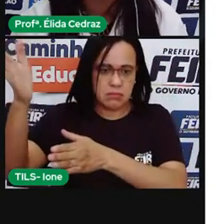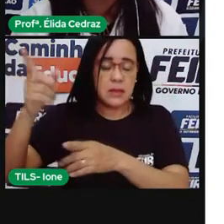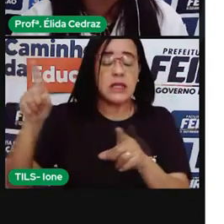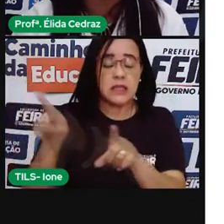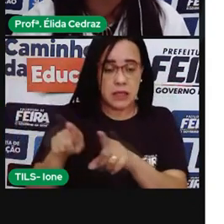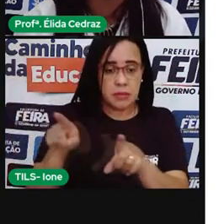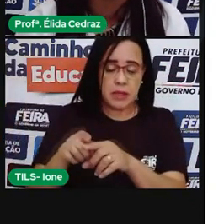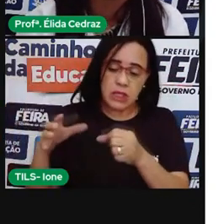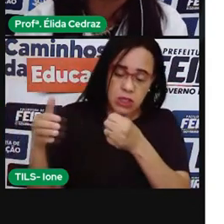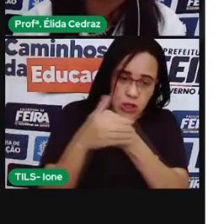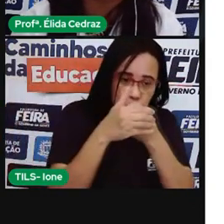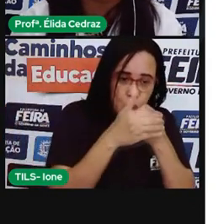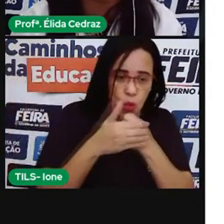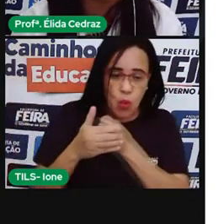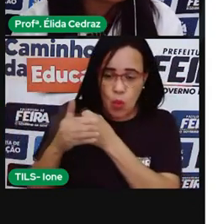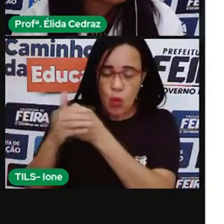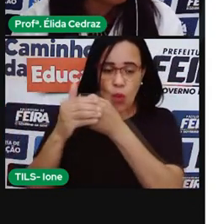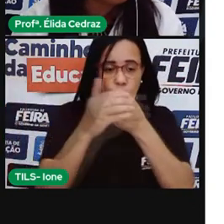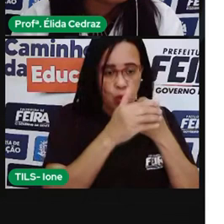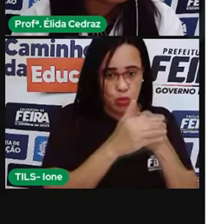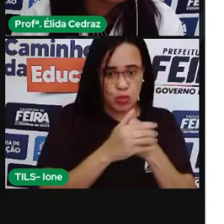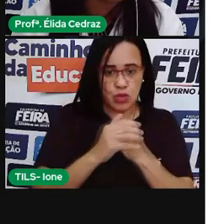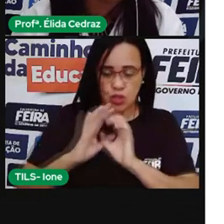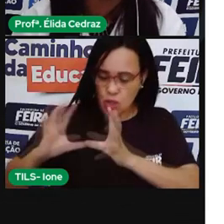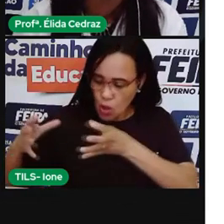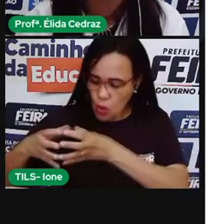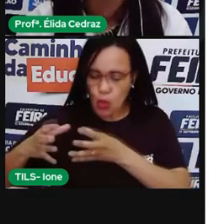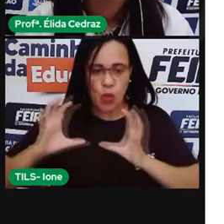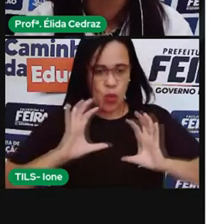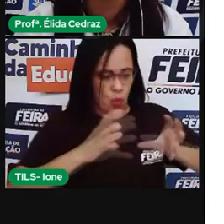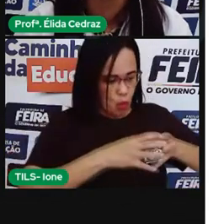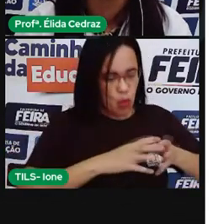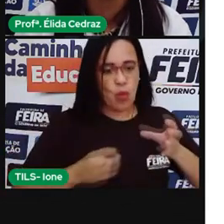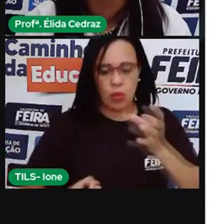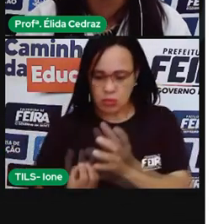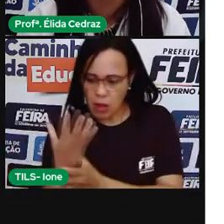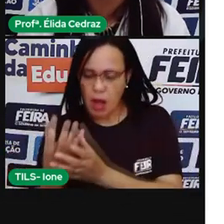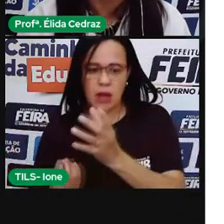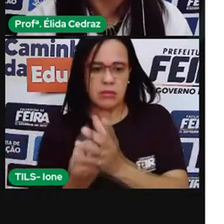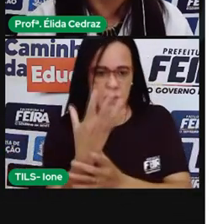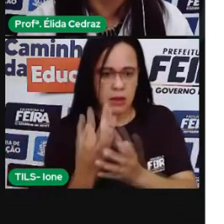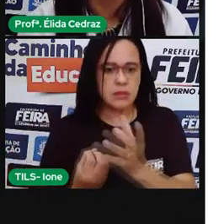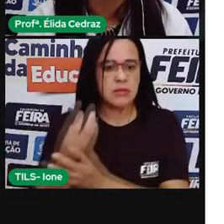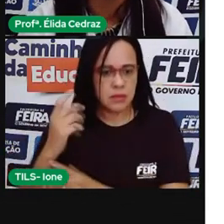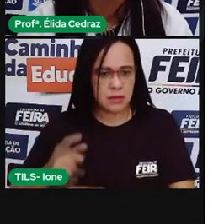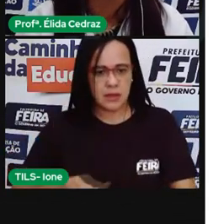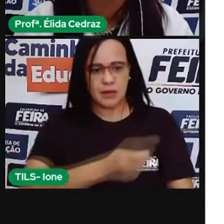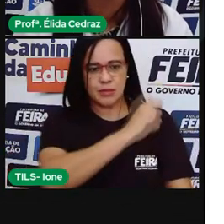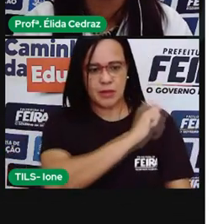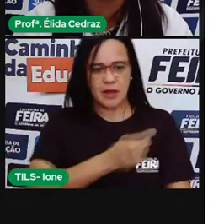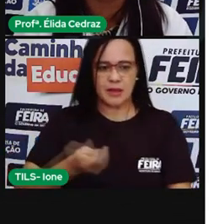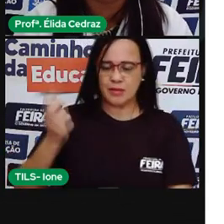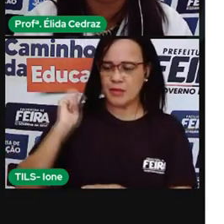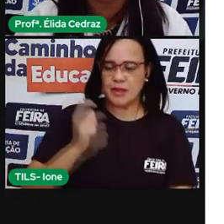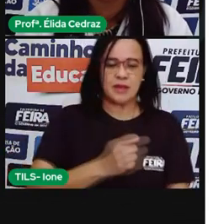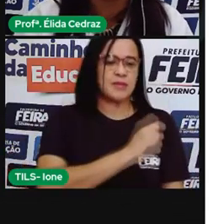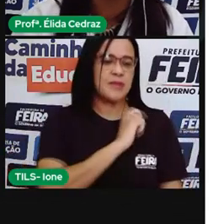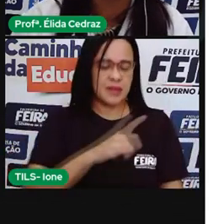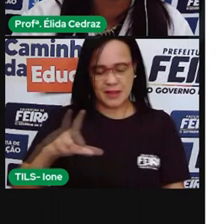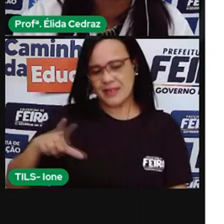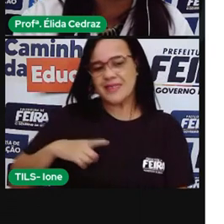escondiam na mata e formavam os quilombos. Por isso que nós chamamos de comunidades quilombolas.